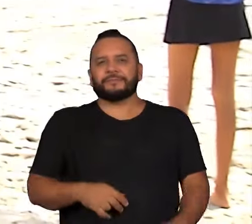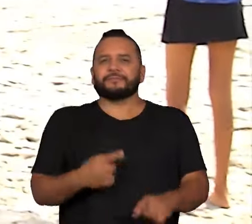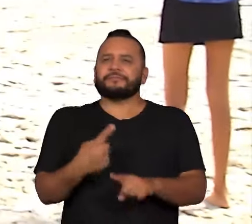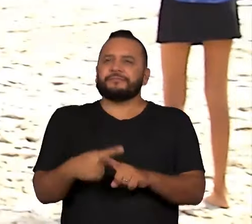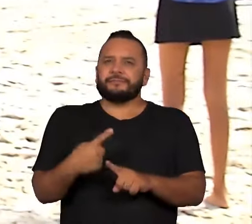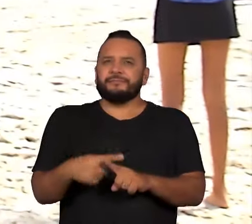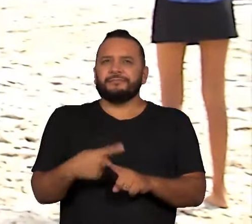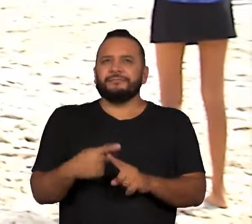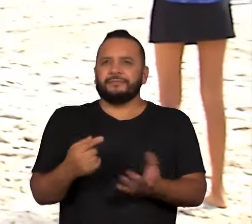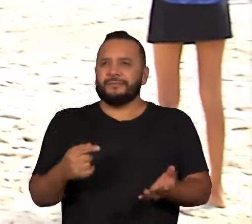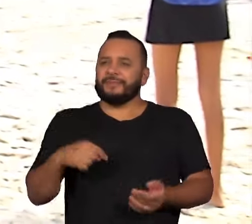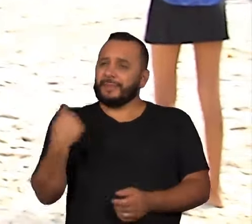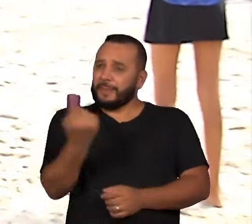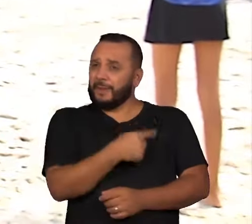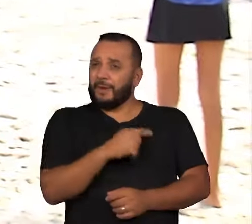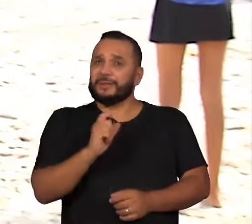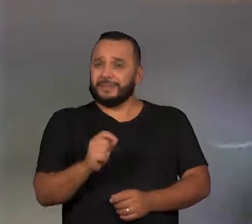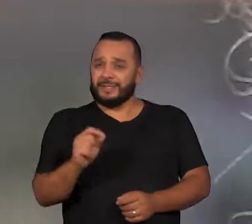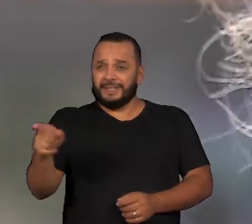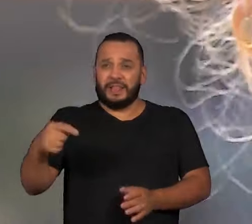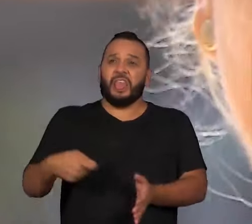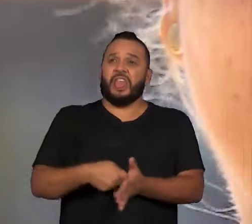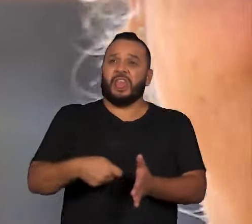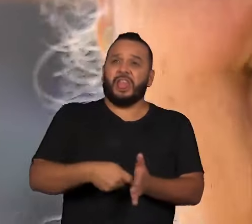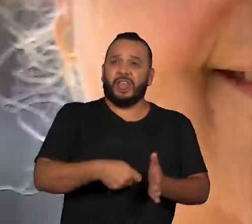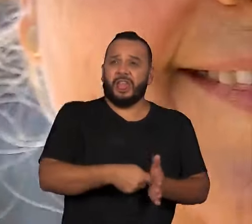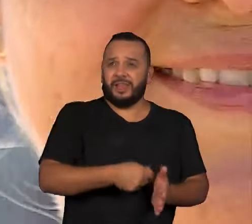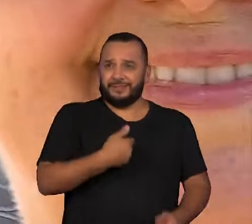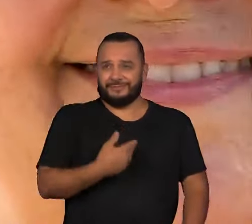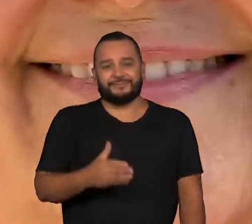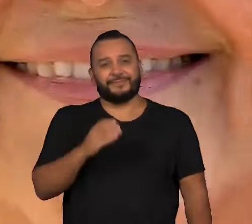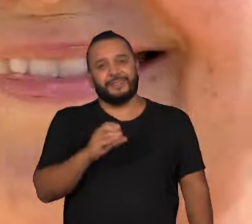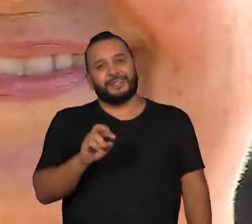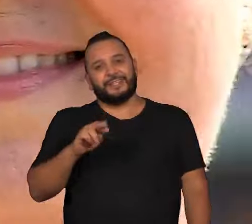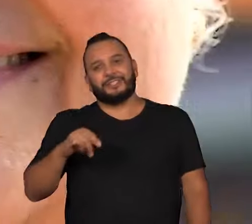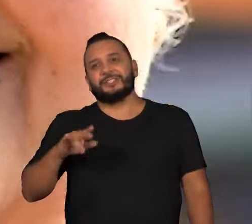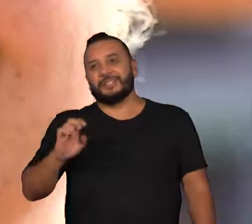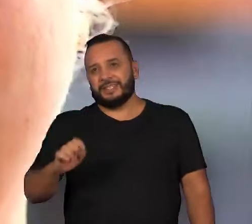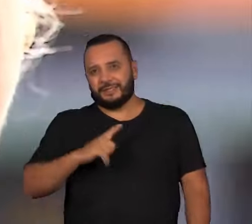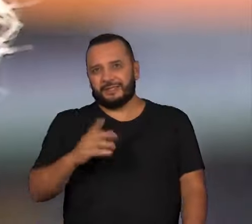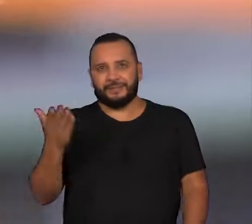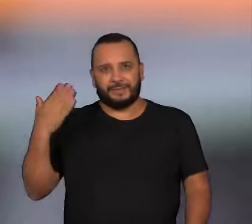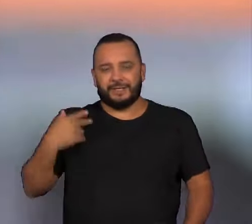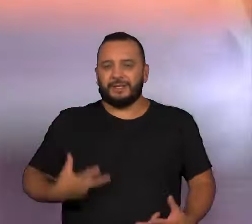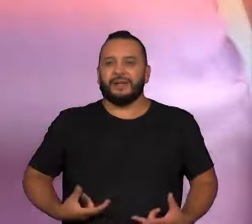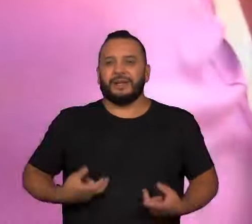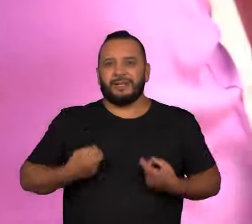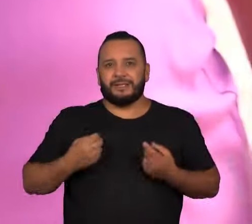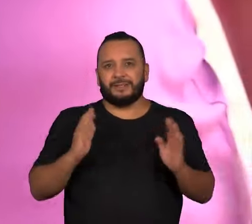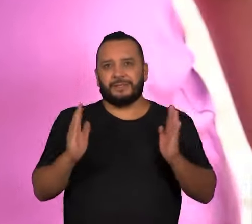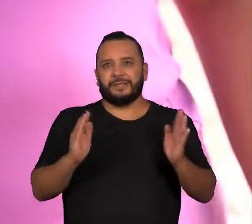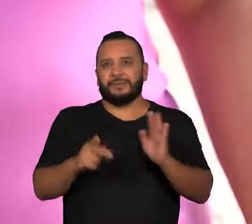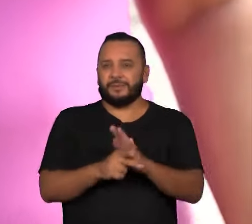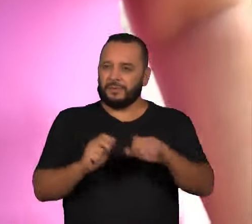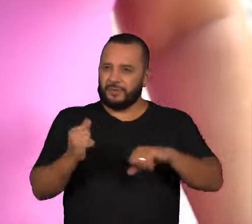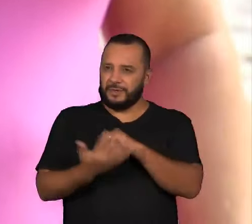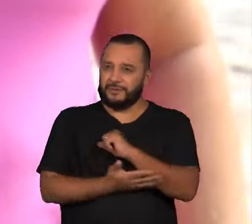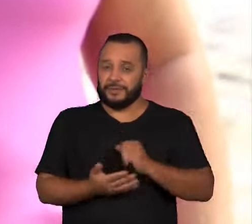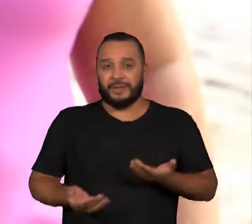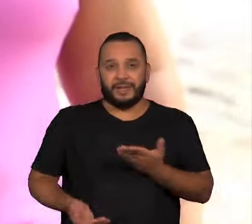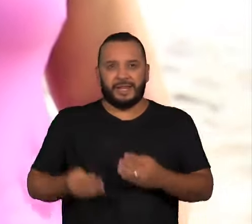a gente tem que lidar ainda com a cobrança. A Cristiane enfrentou um câncer durante a pandemia, mas isso não